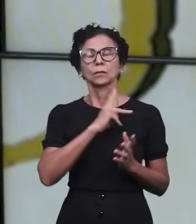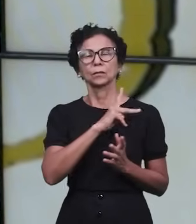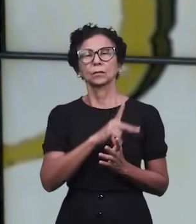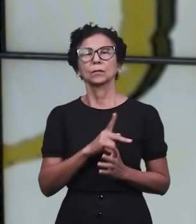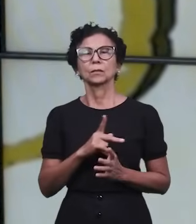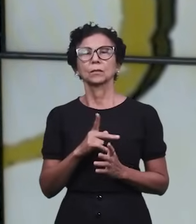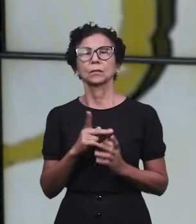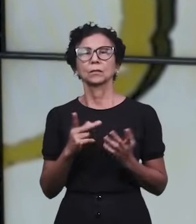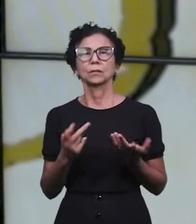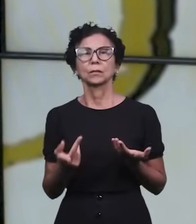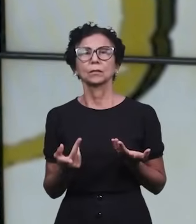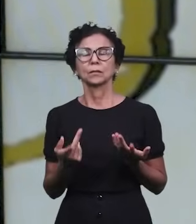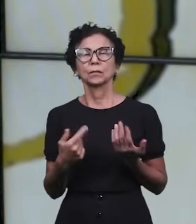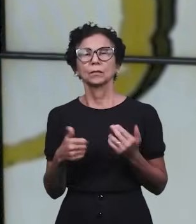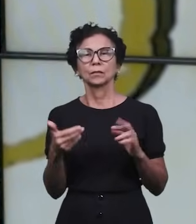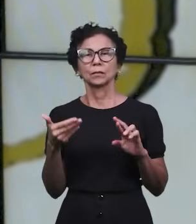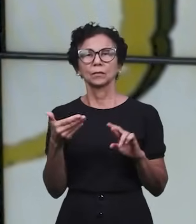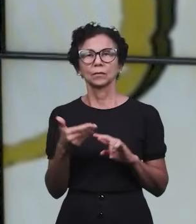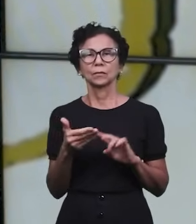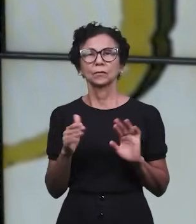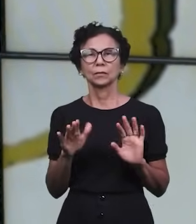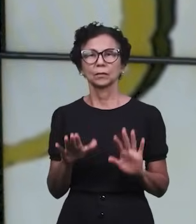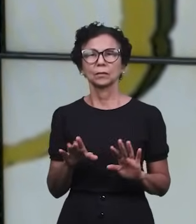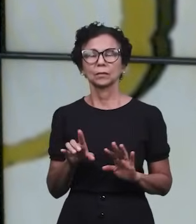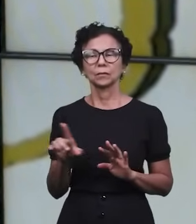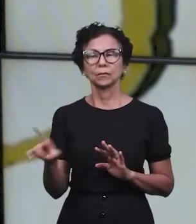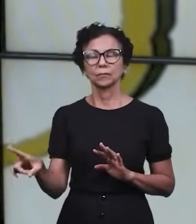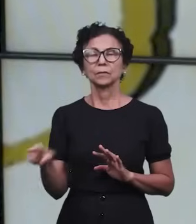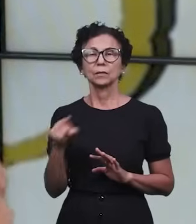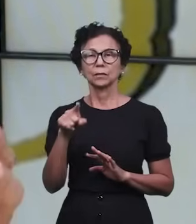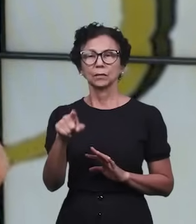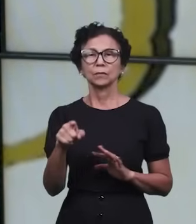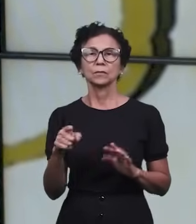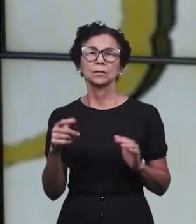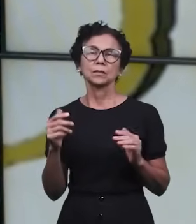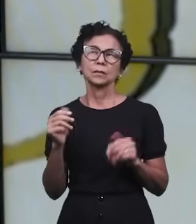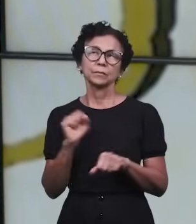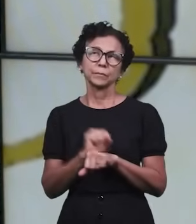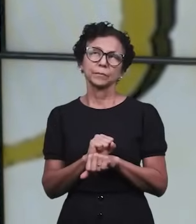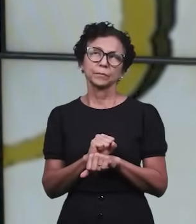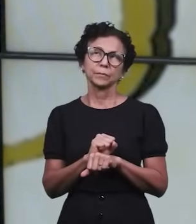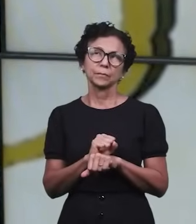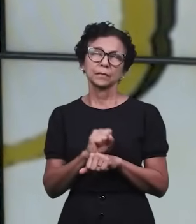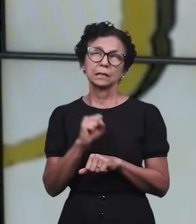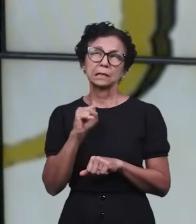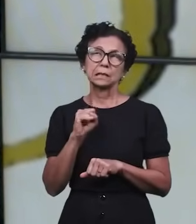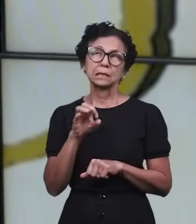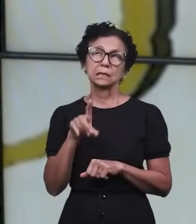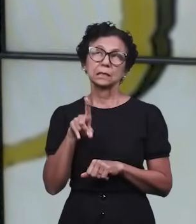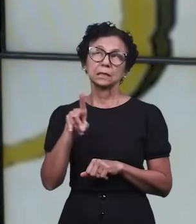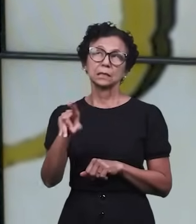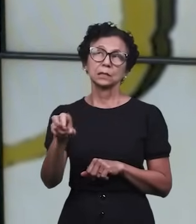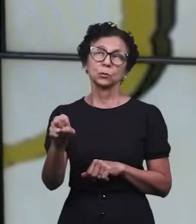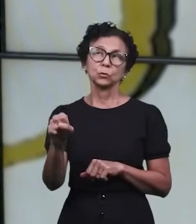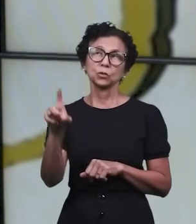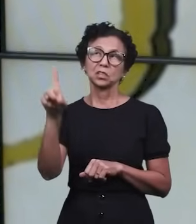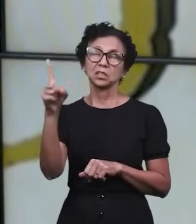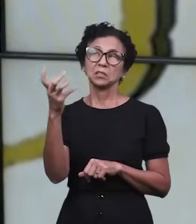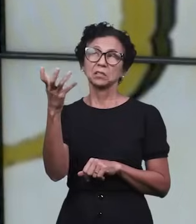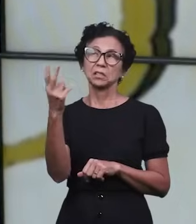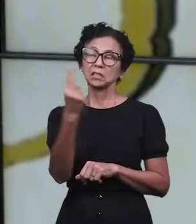fala dos dons, ele não mostra que o membro da igreja deve ficar passivo e aguardando, se um dia o Senhor quiser me usar. Ele sempre usa a